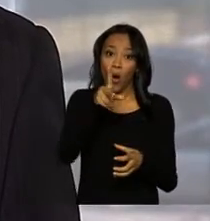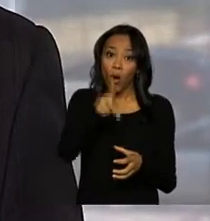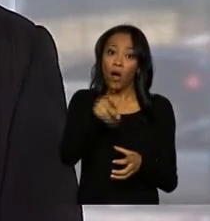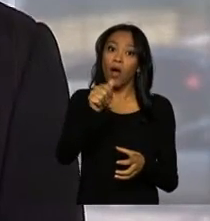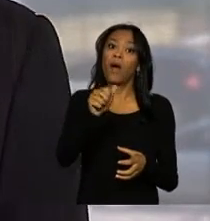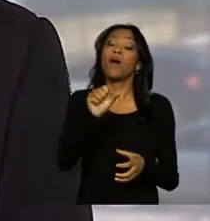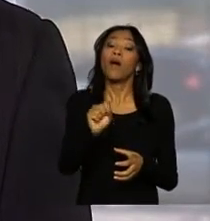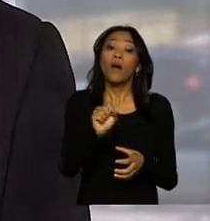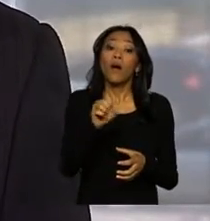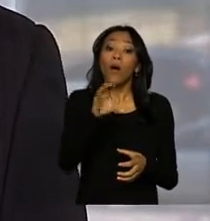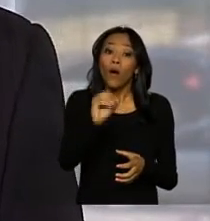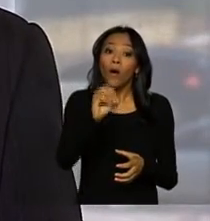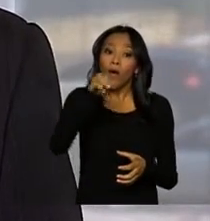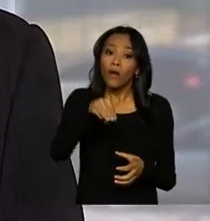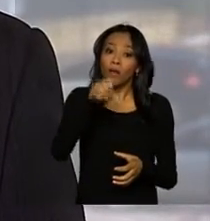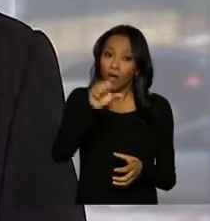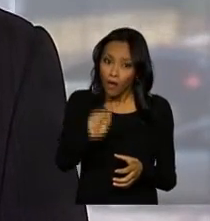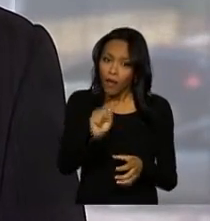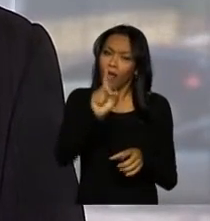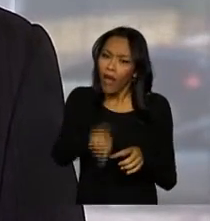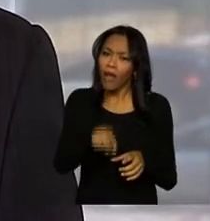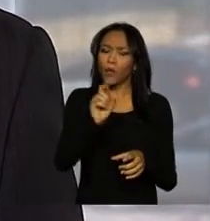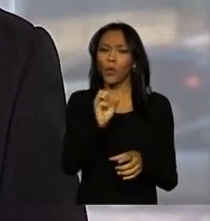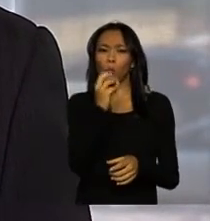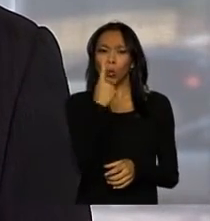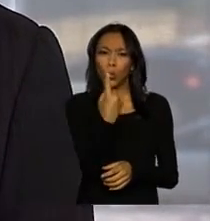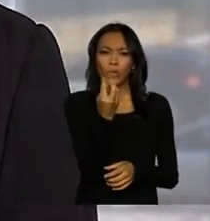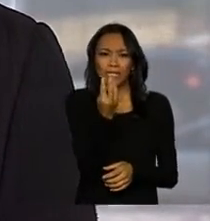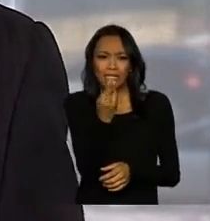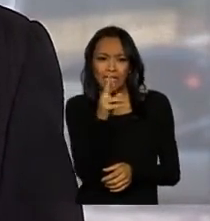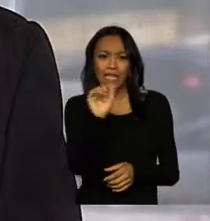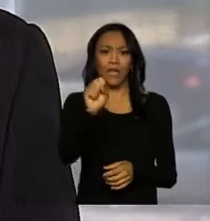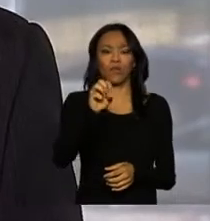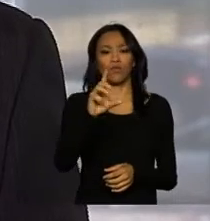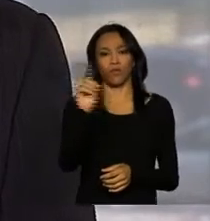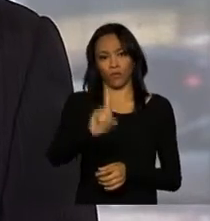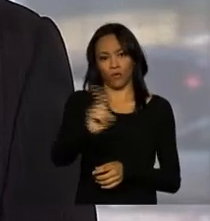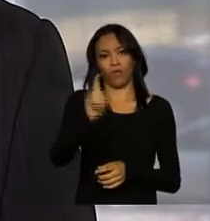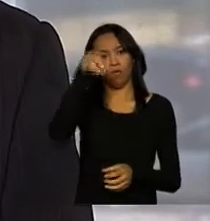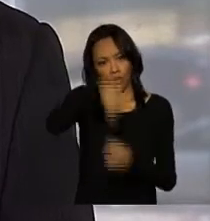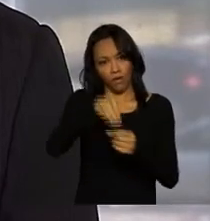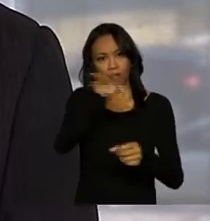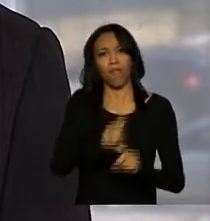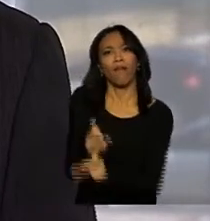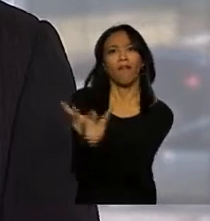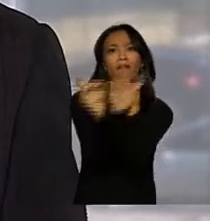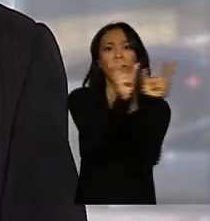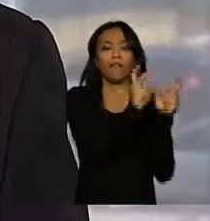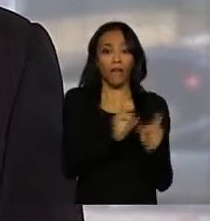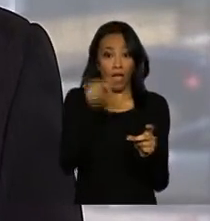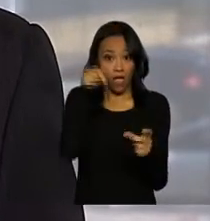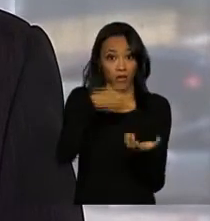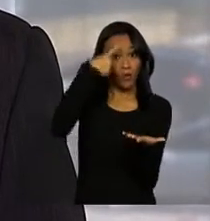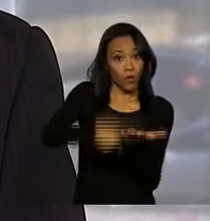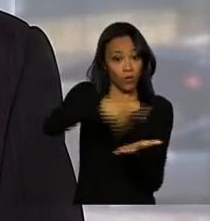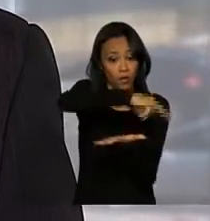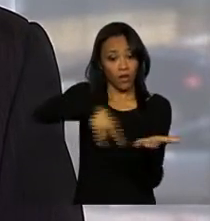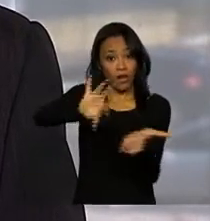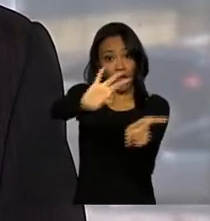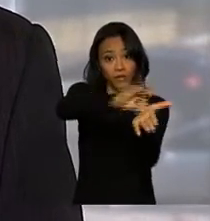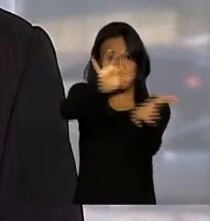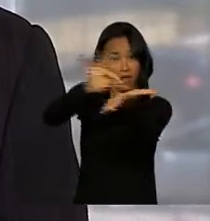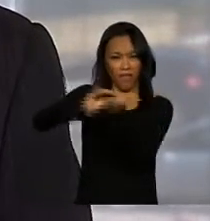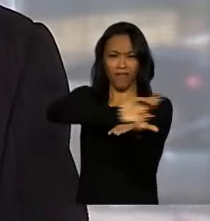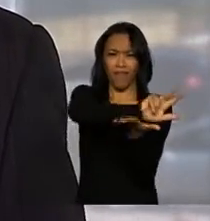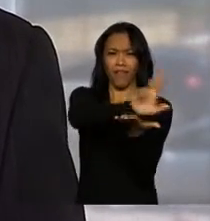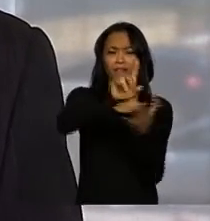em vigor haja um incremento de até 1 trilhão de dólares no comércio internacional esse acordo foi assinado por todos os